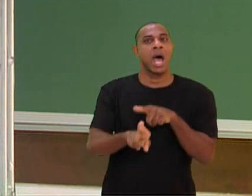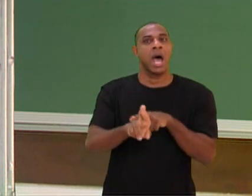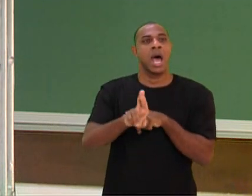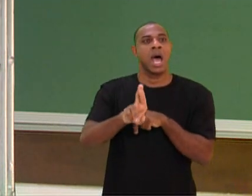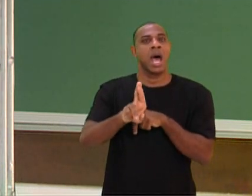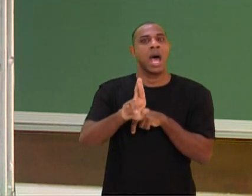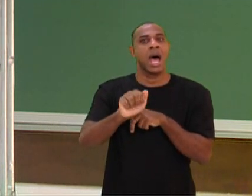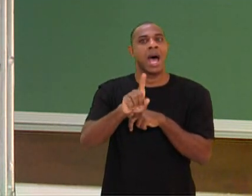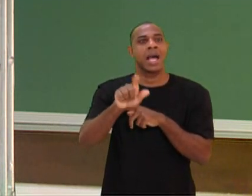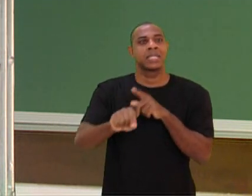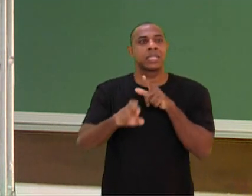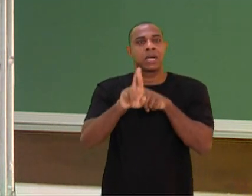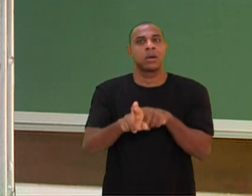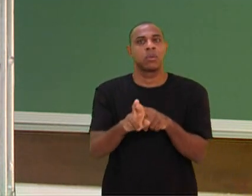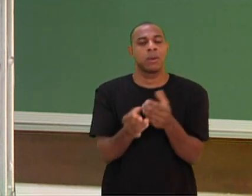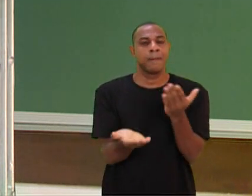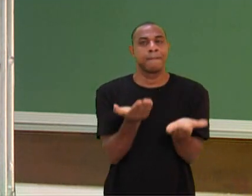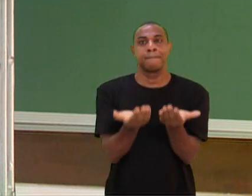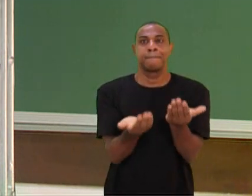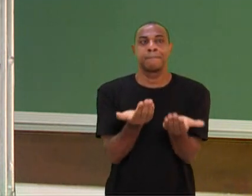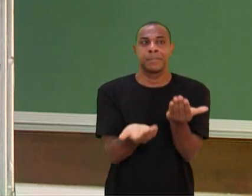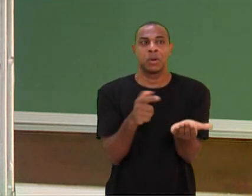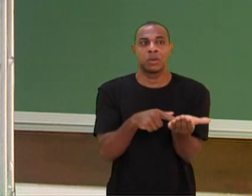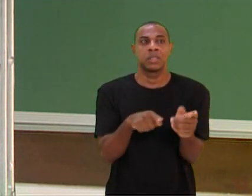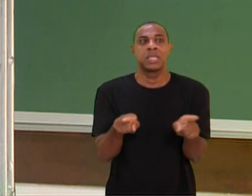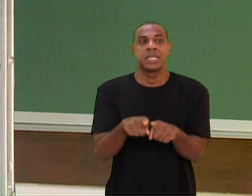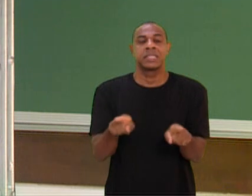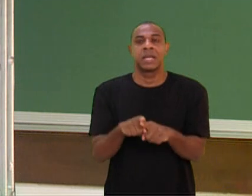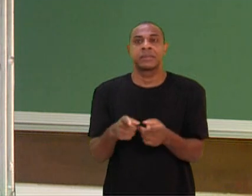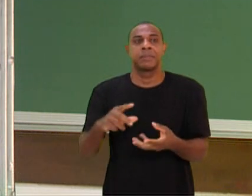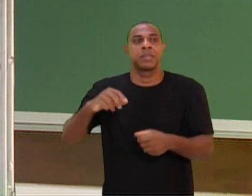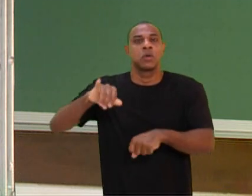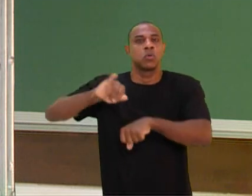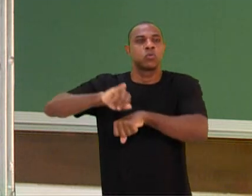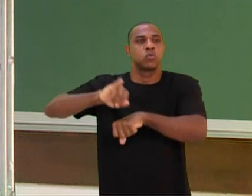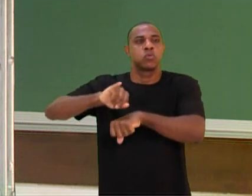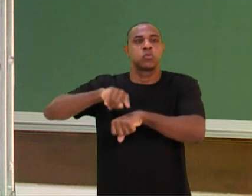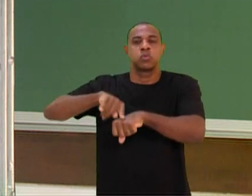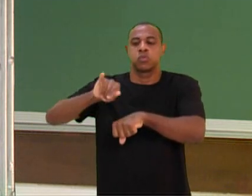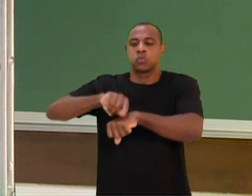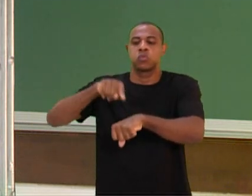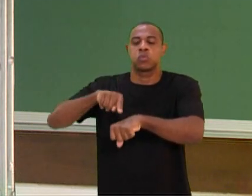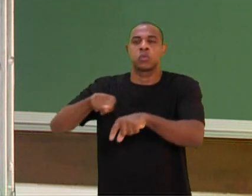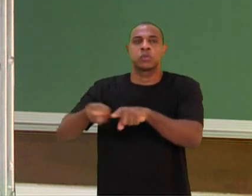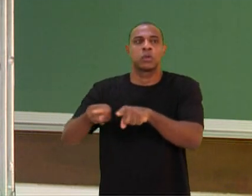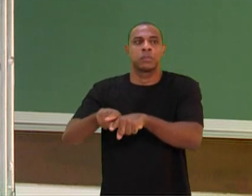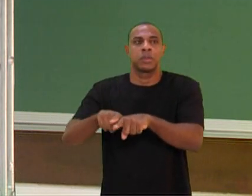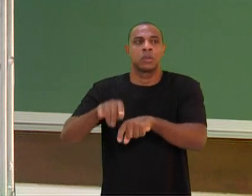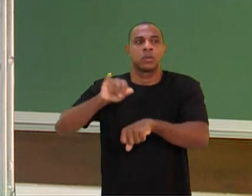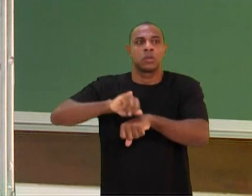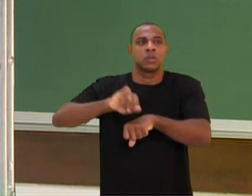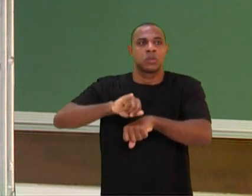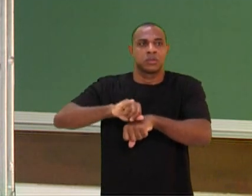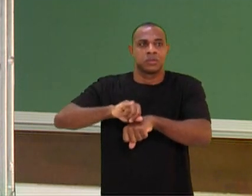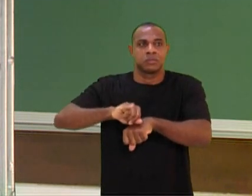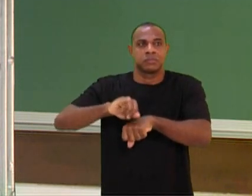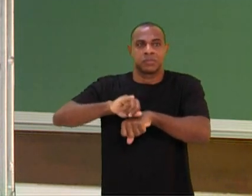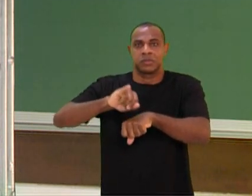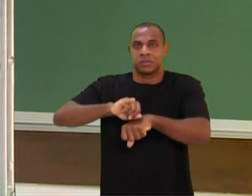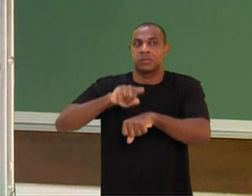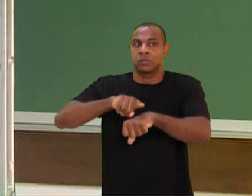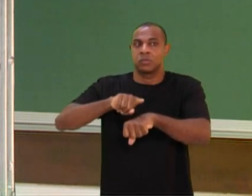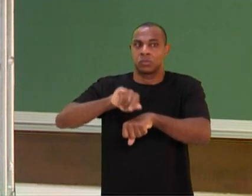massa e o volume ocupado por um corpo, ou no caso a substância. Densidade corpo e massa